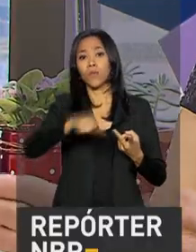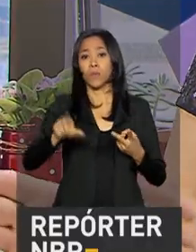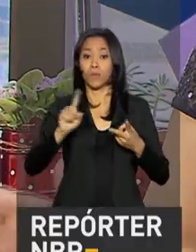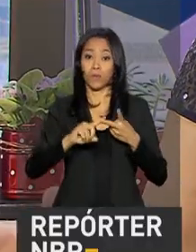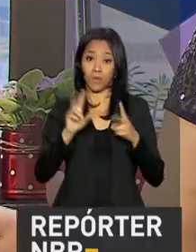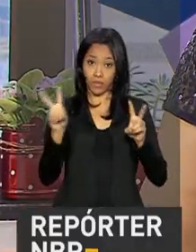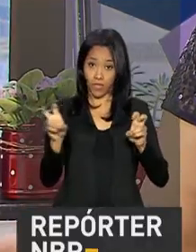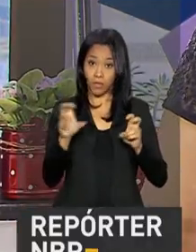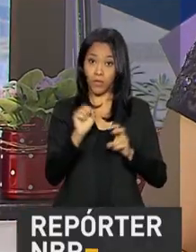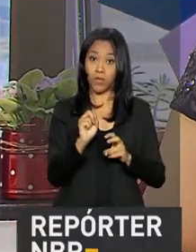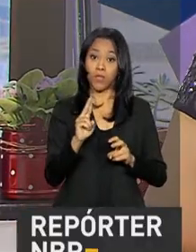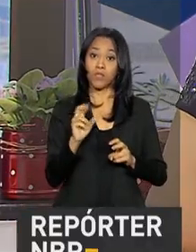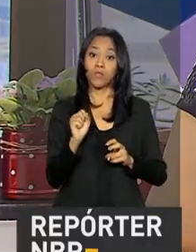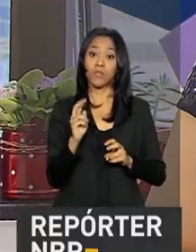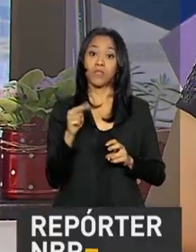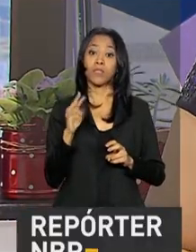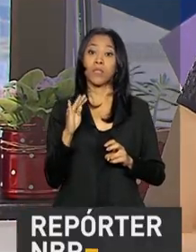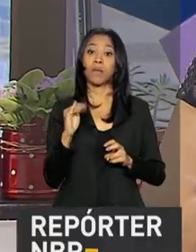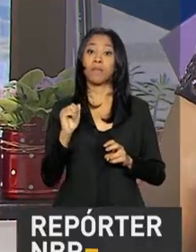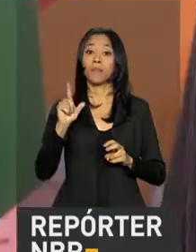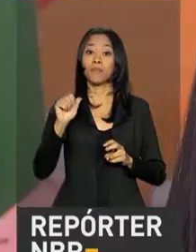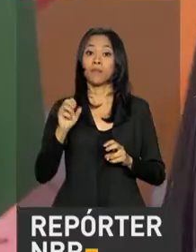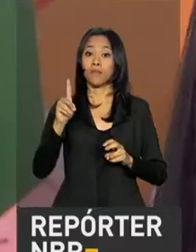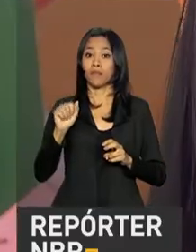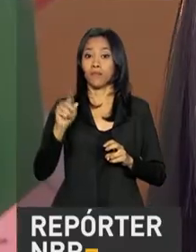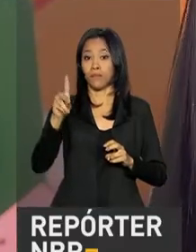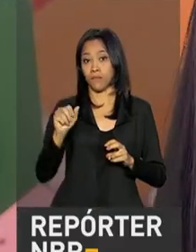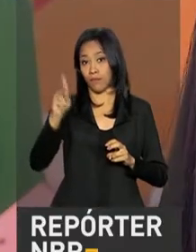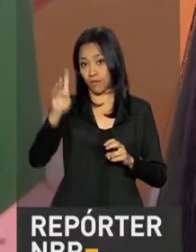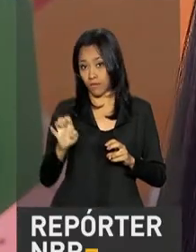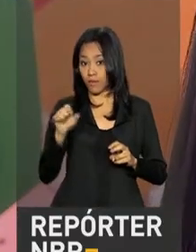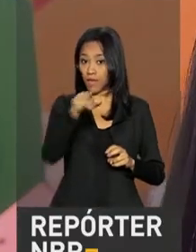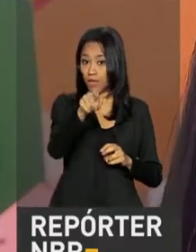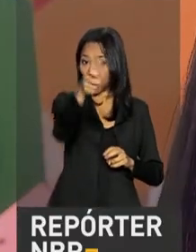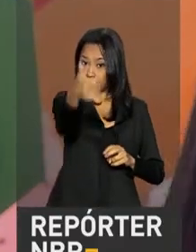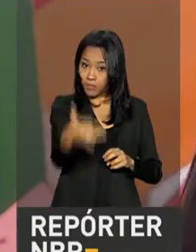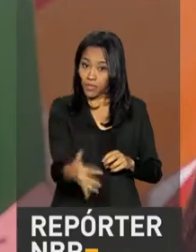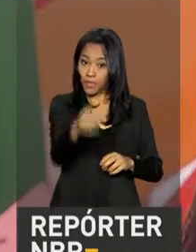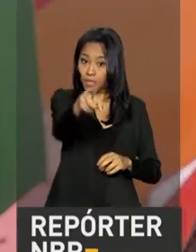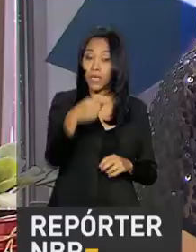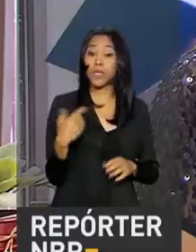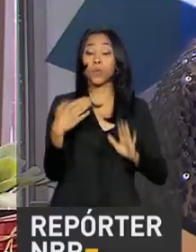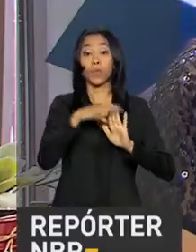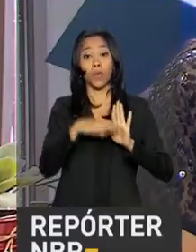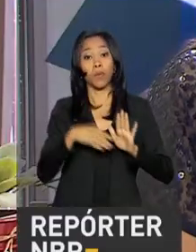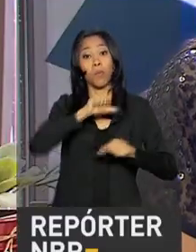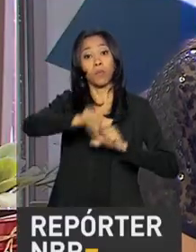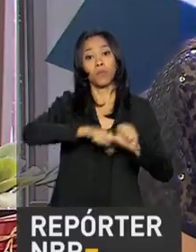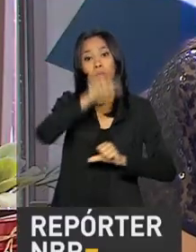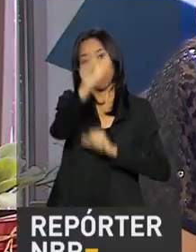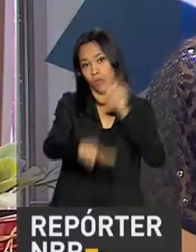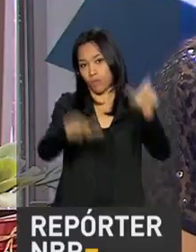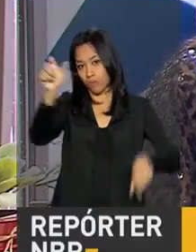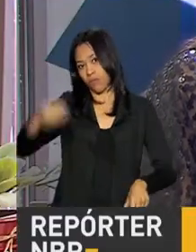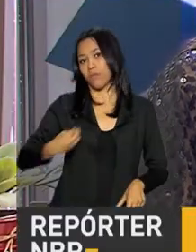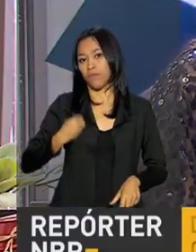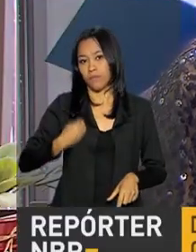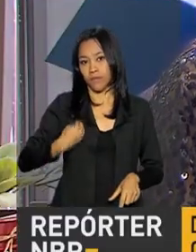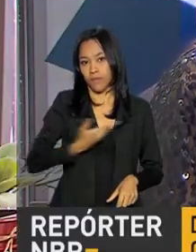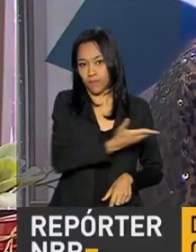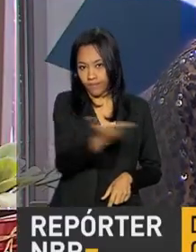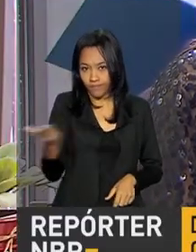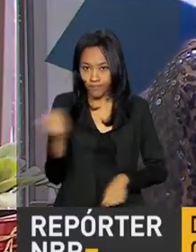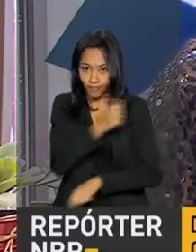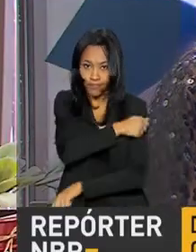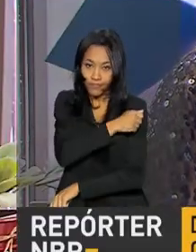a deborah é gerente de educação no campo ela conta que o programa mudou a vida dos estudantes pensando justamente a perspectiva